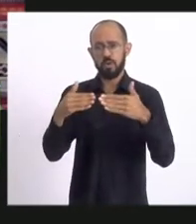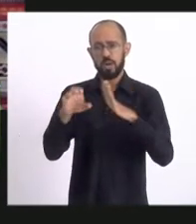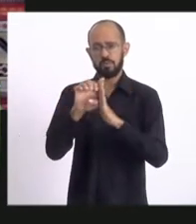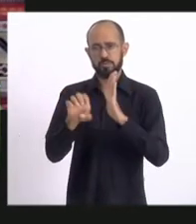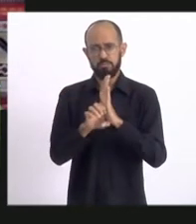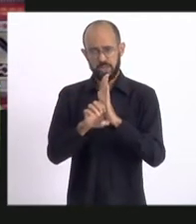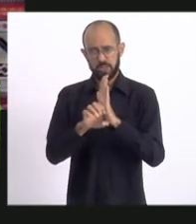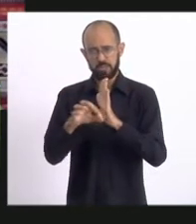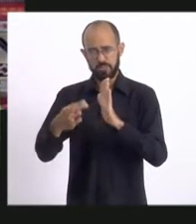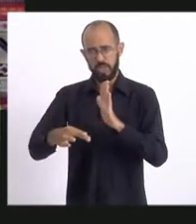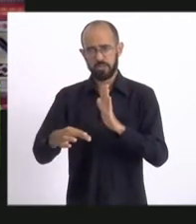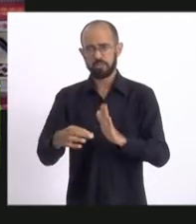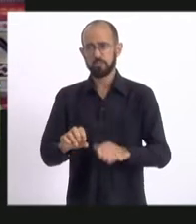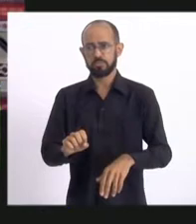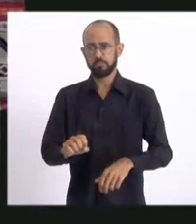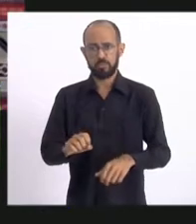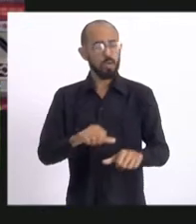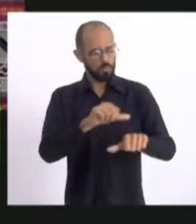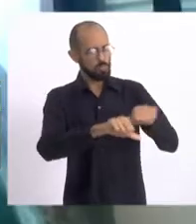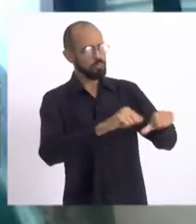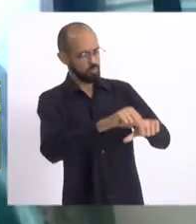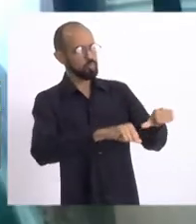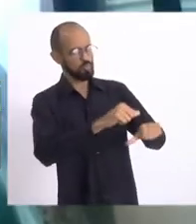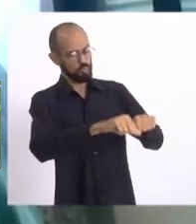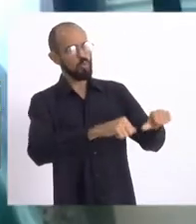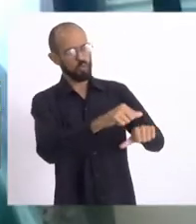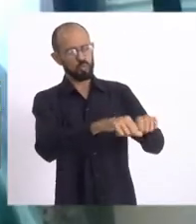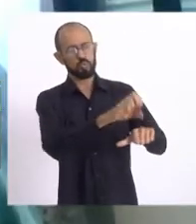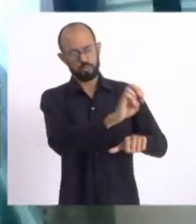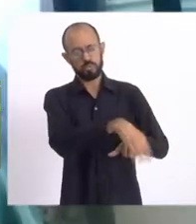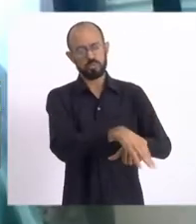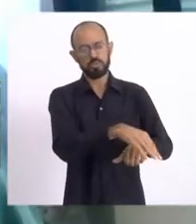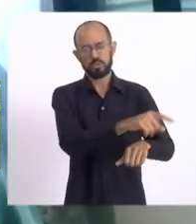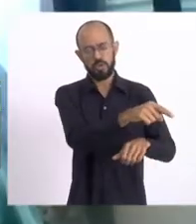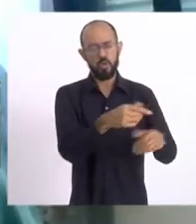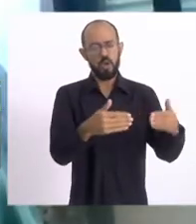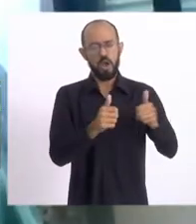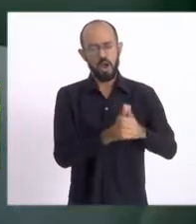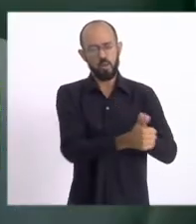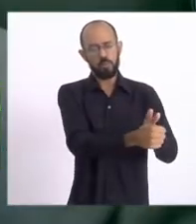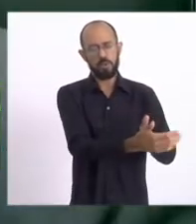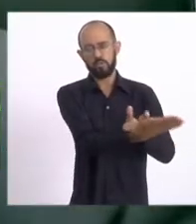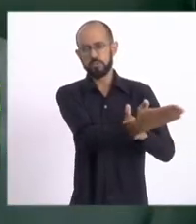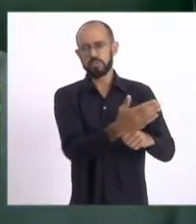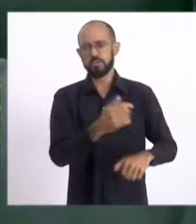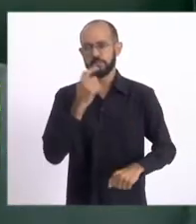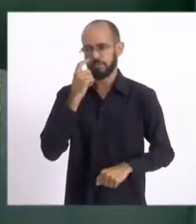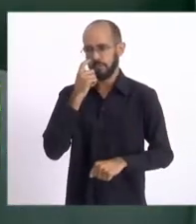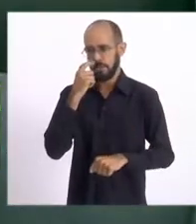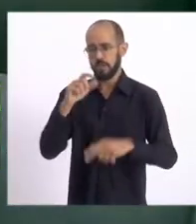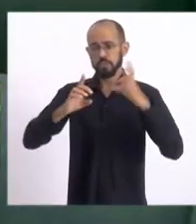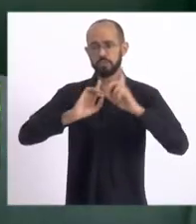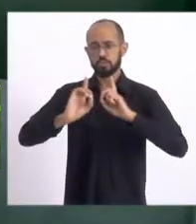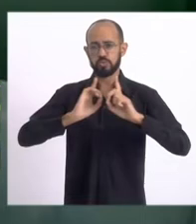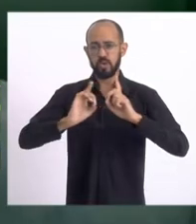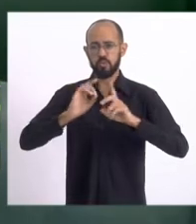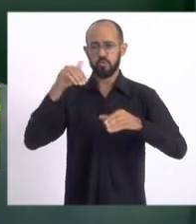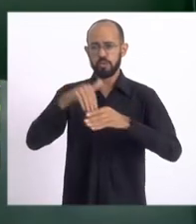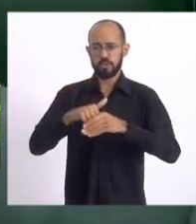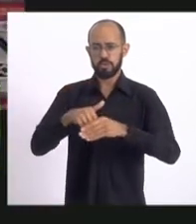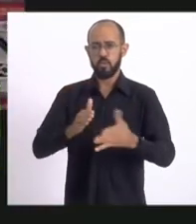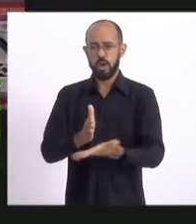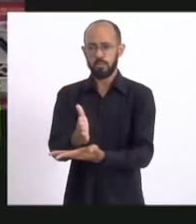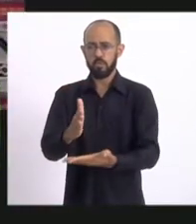o parecer? Mudo. Favorável às emendas, acompanho. Claro, em discussão e em votação,